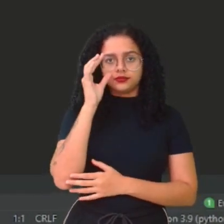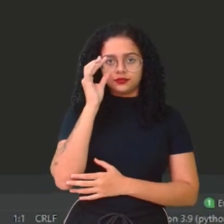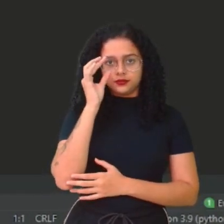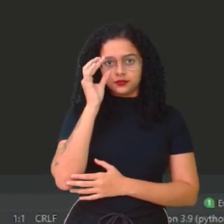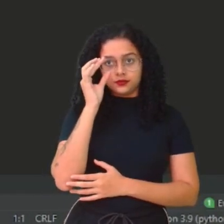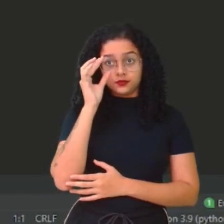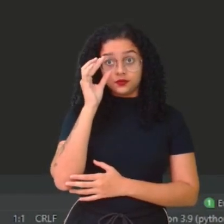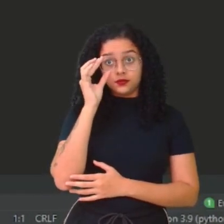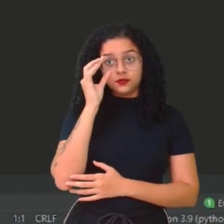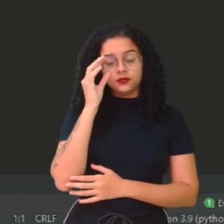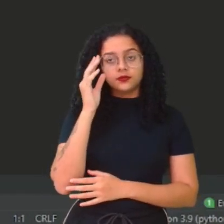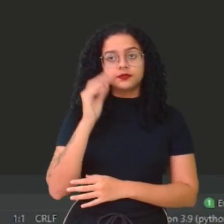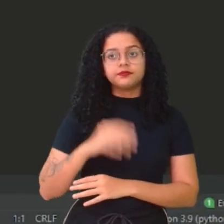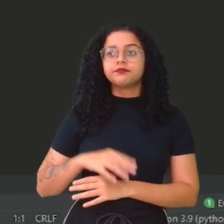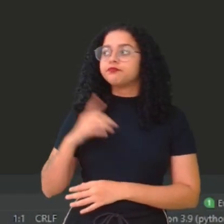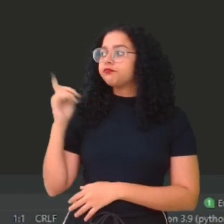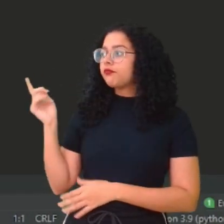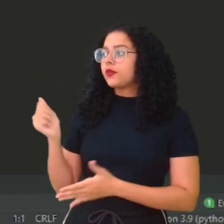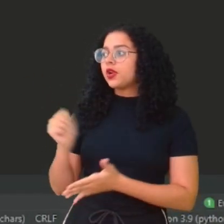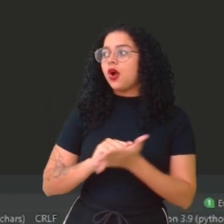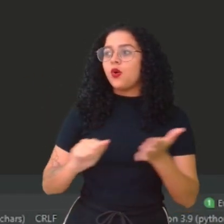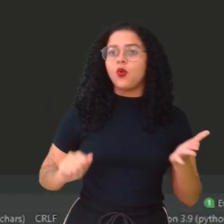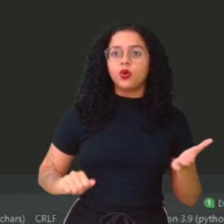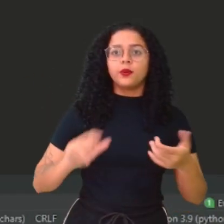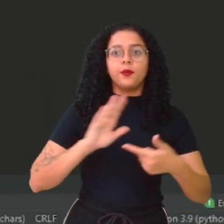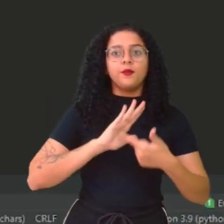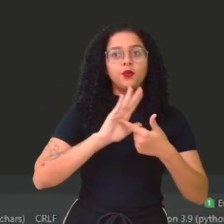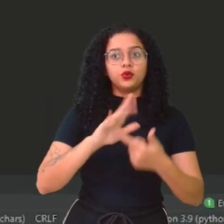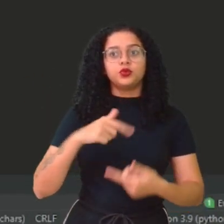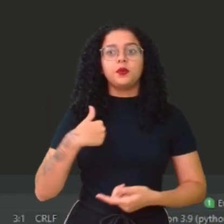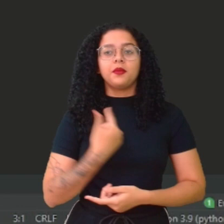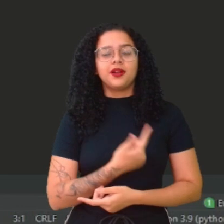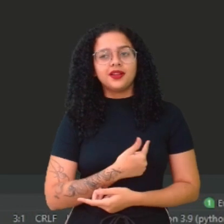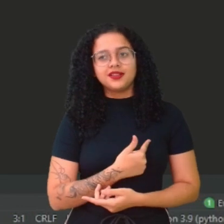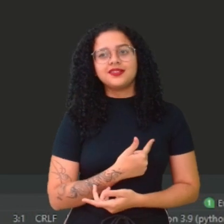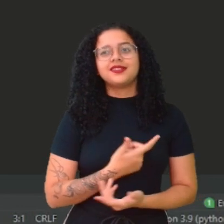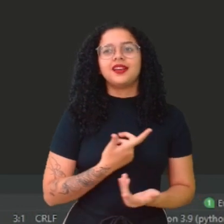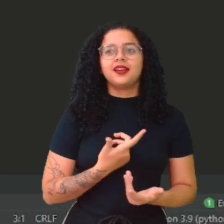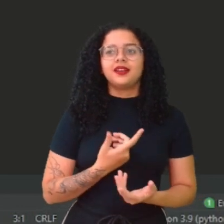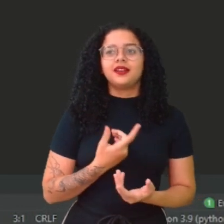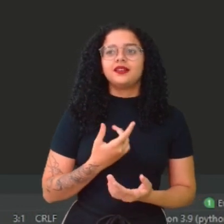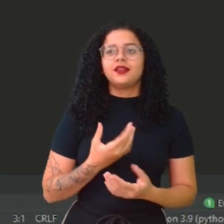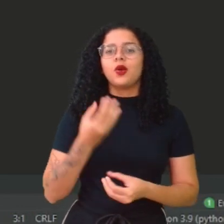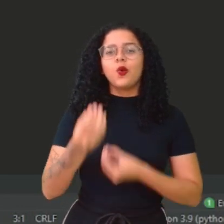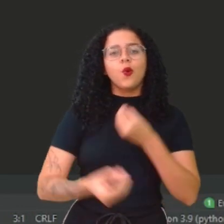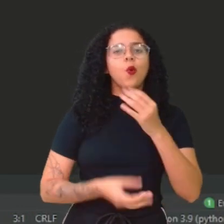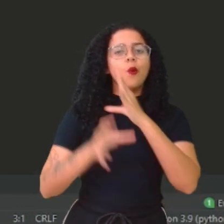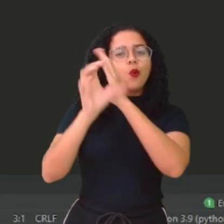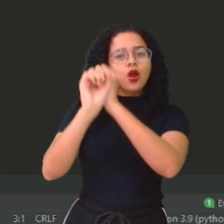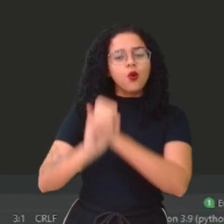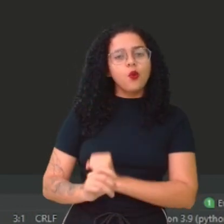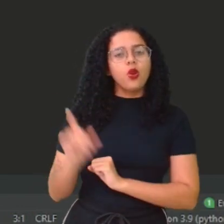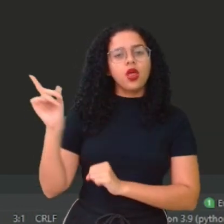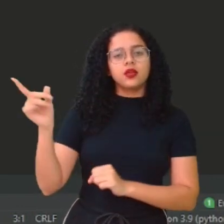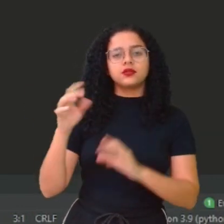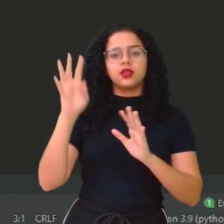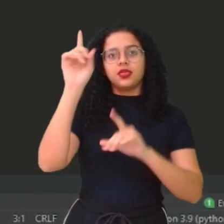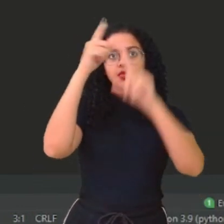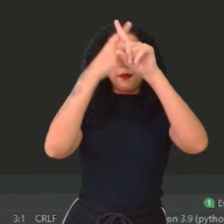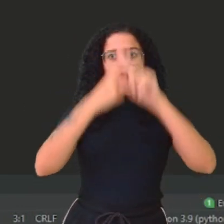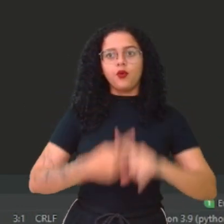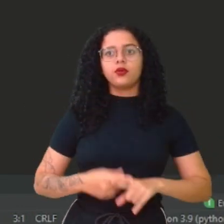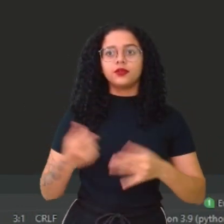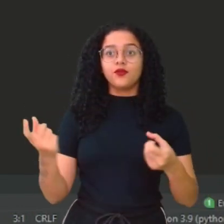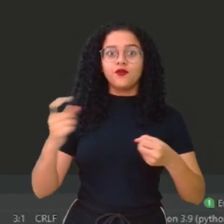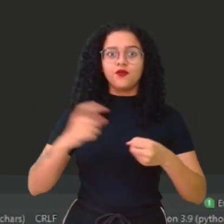10. Ou seja, esse algoritmo aí, Carla, ele mostrou para a gente como calcular essa tabuada. E aí,